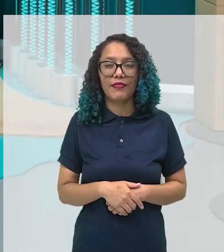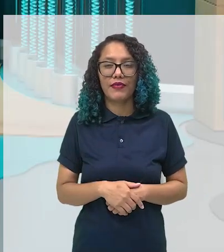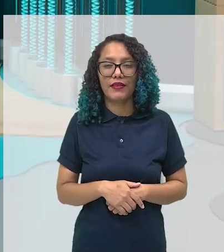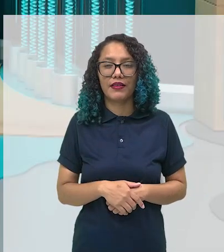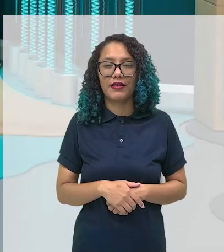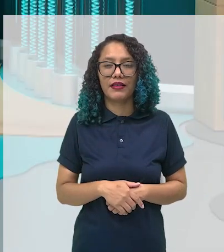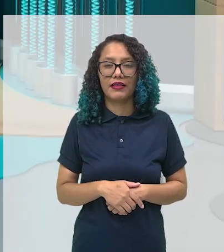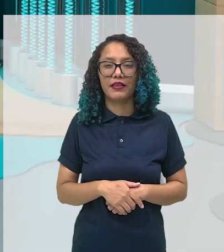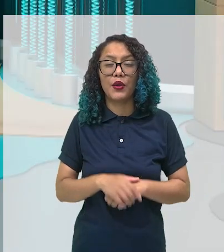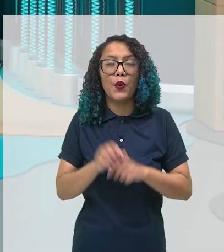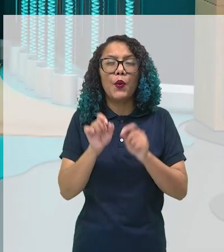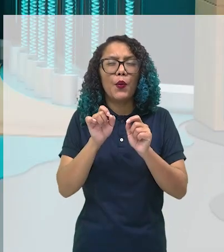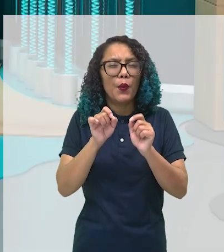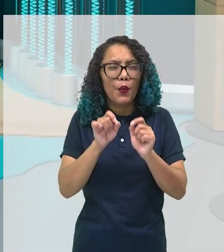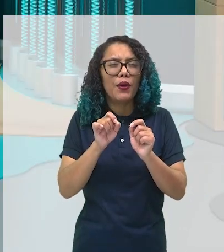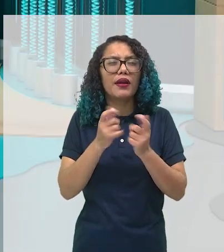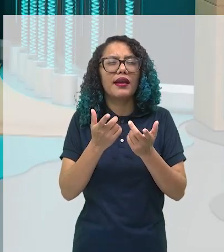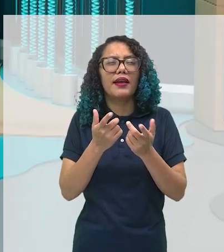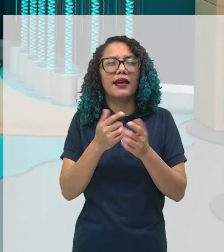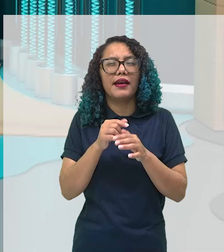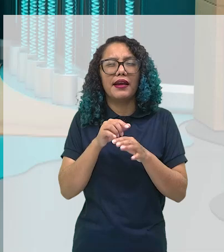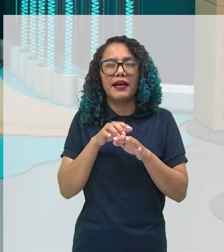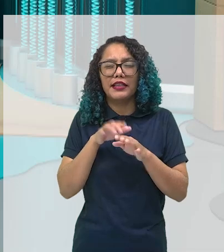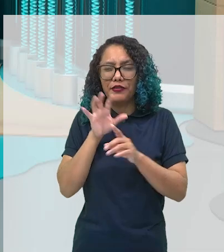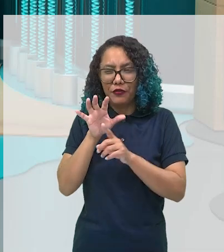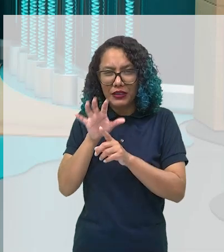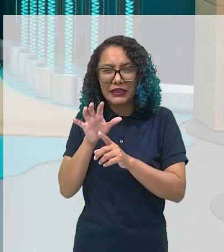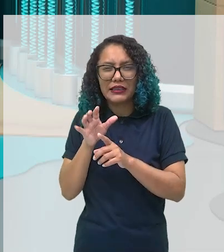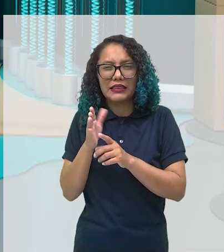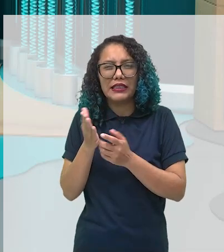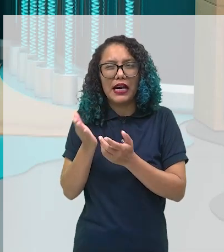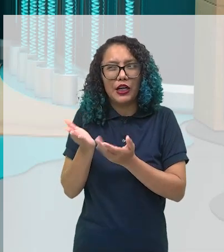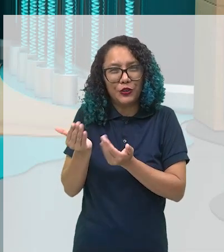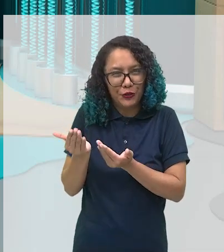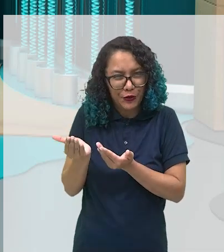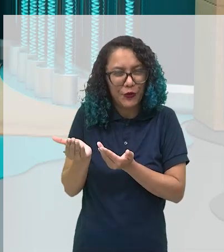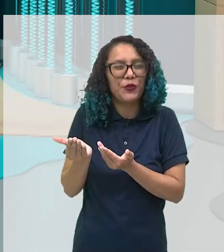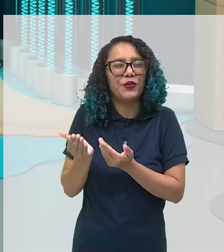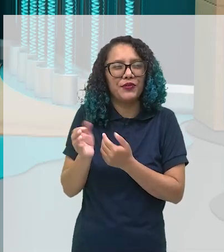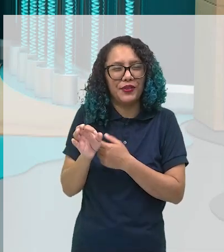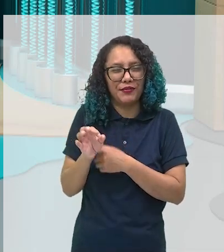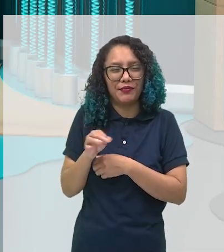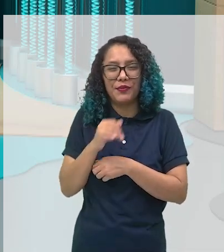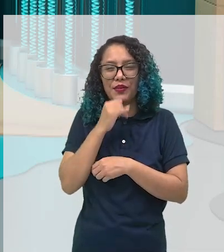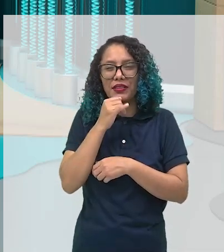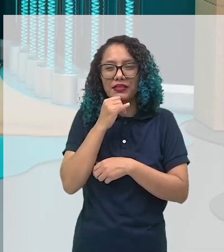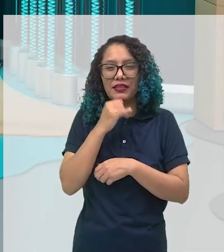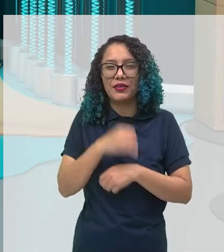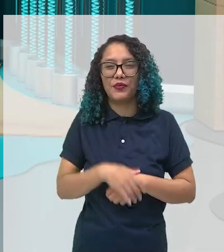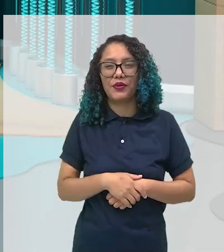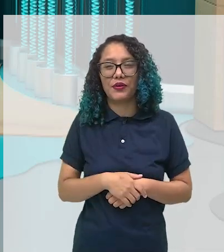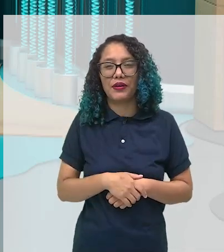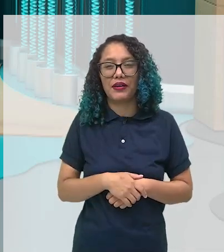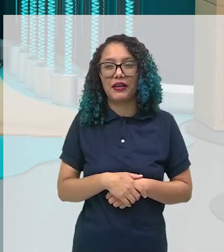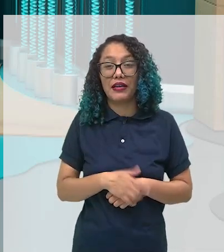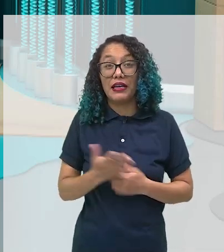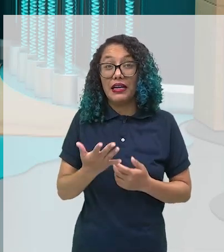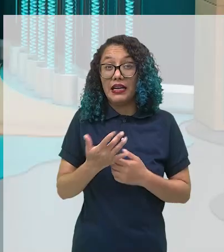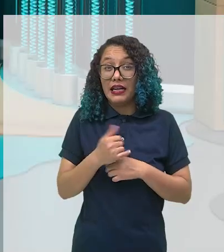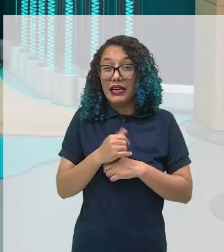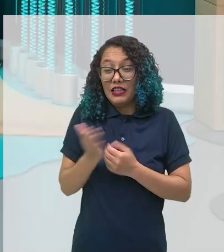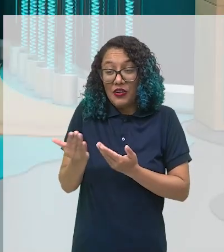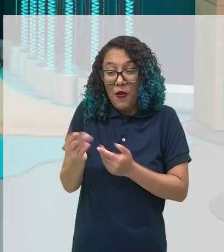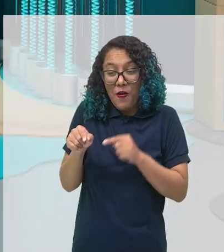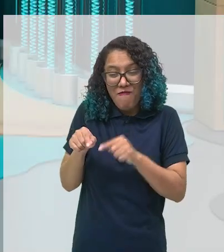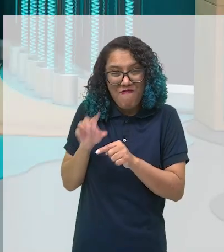principalmente com os adolescentes, né? Pensa numas criaturas que têm muito medo de contato